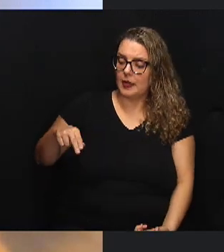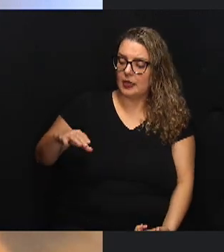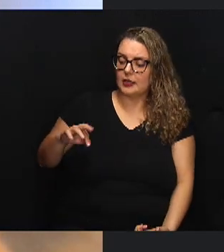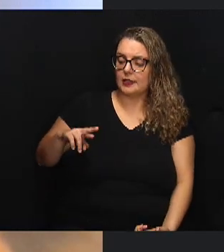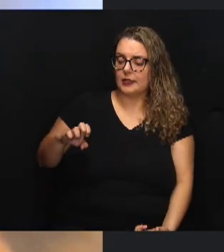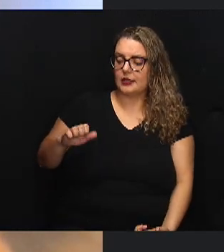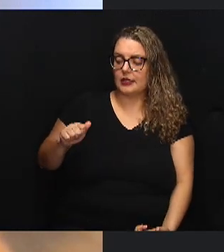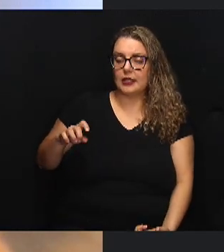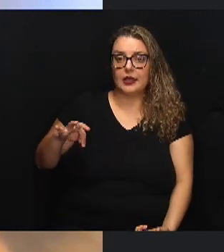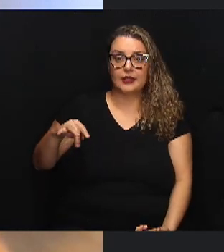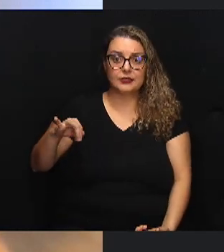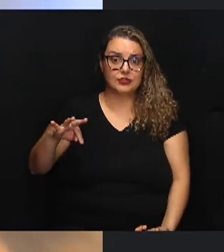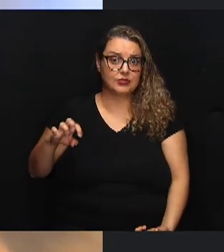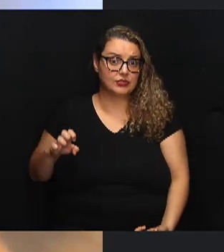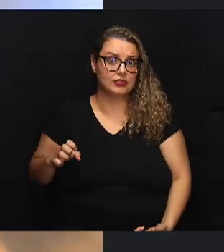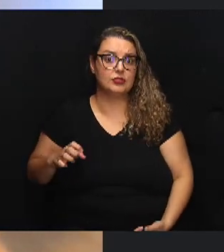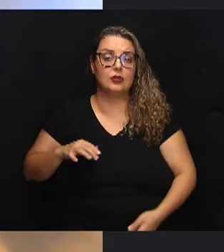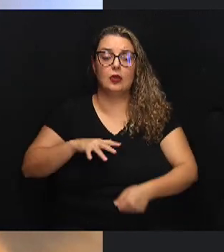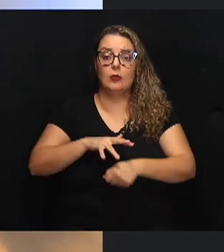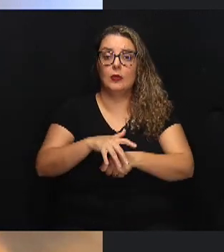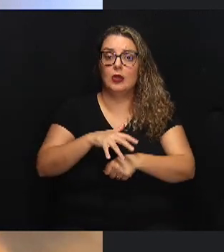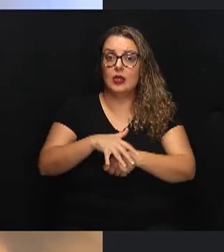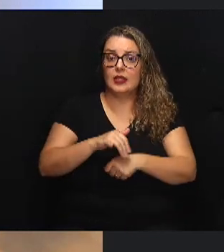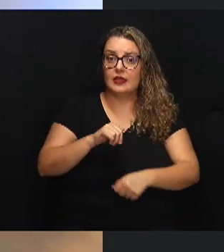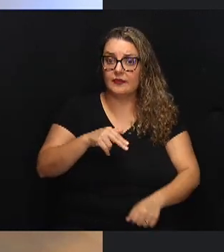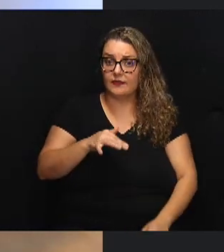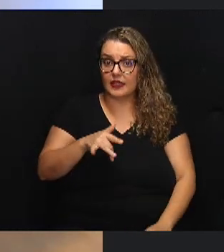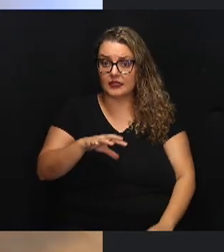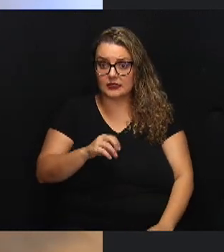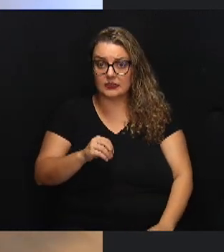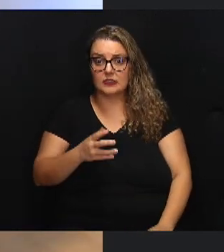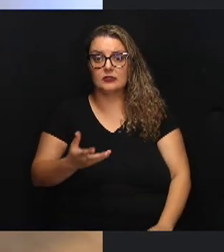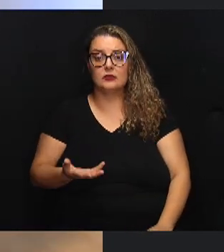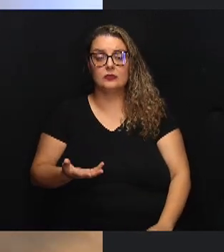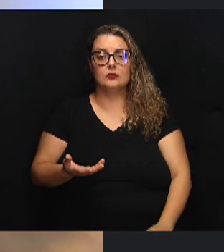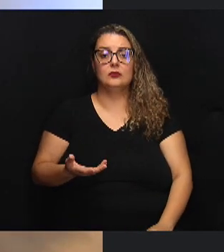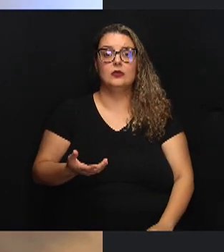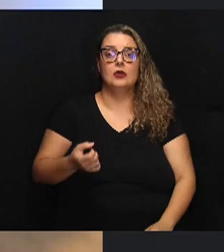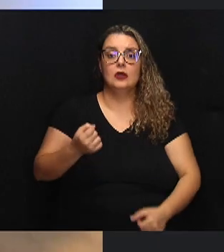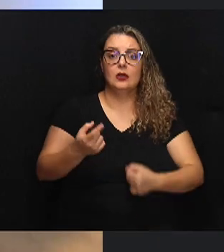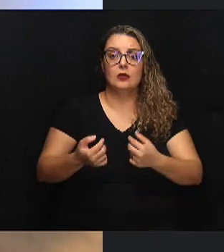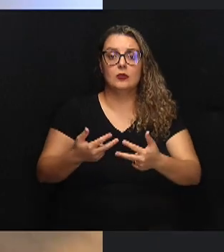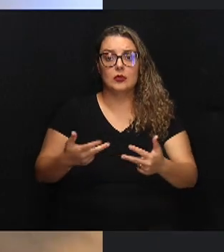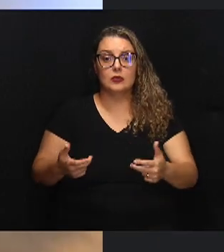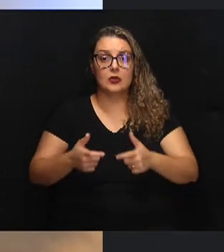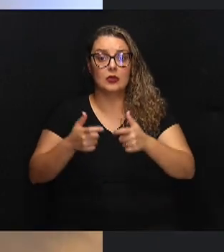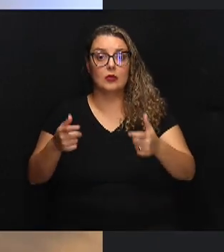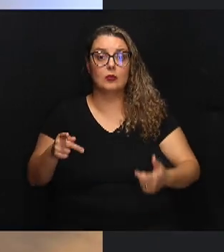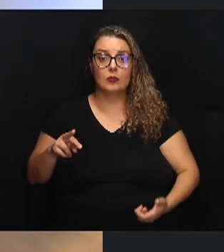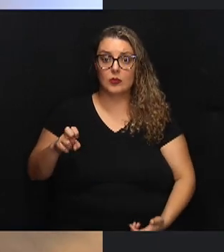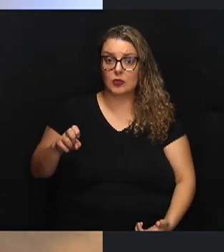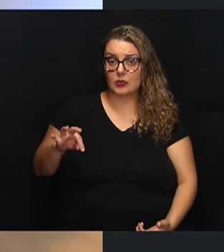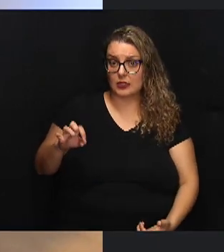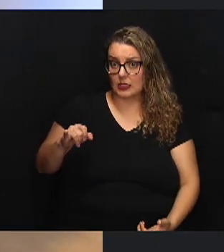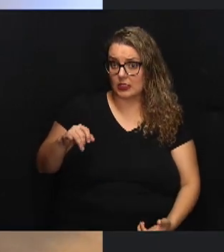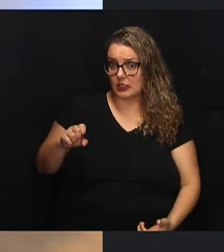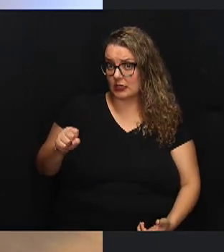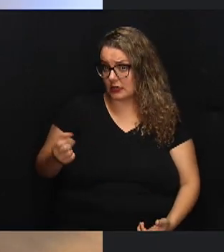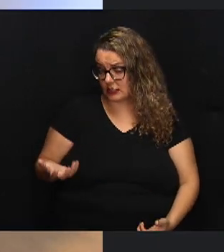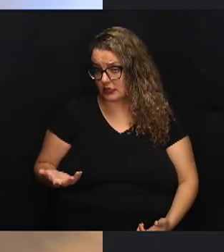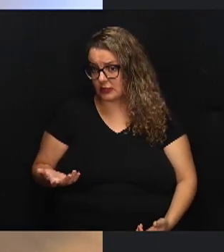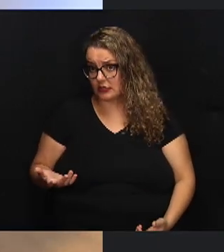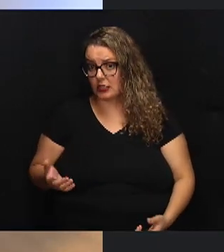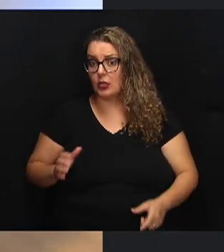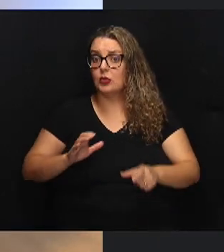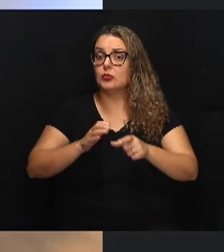uma infecção, né? Alguma coisa que esteja ali aumentando essas proteínas. Então, um termo que